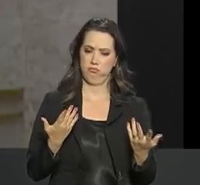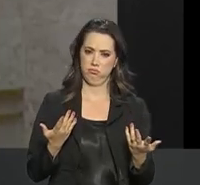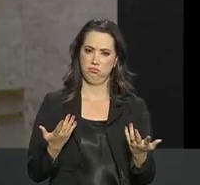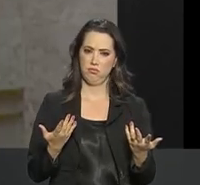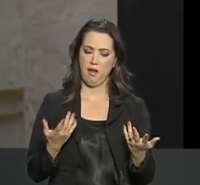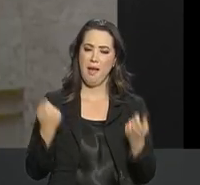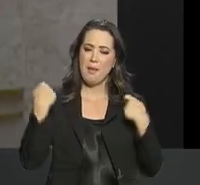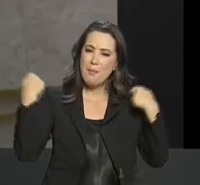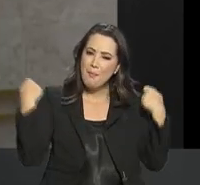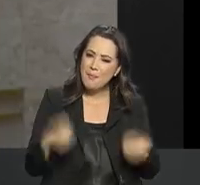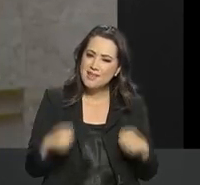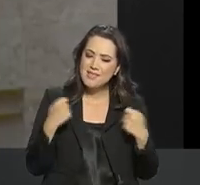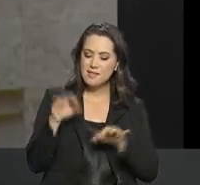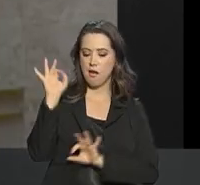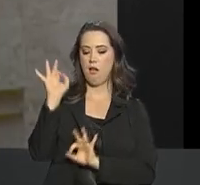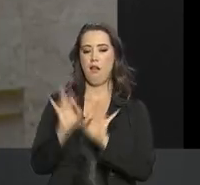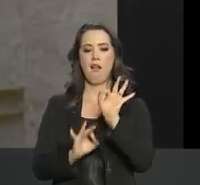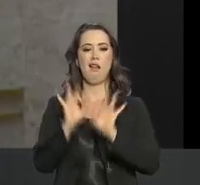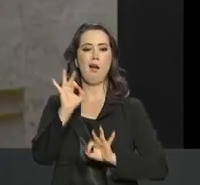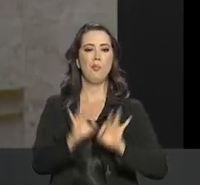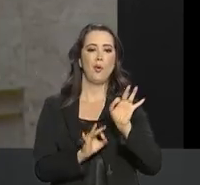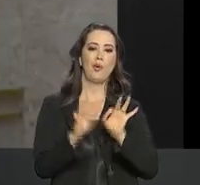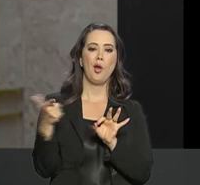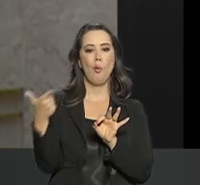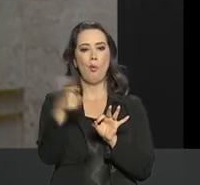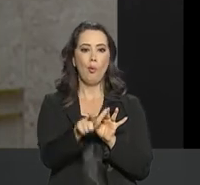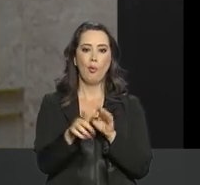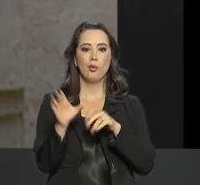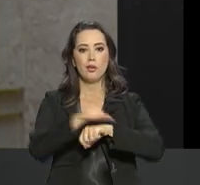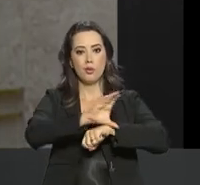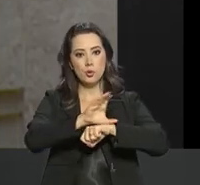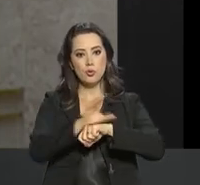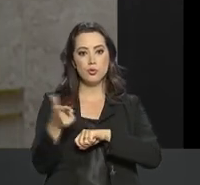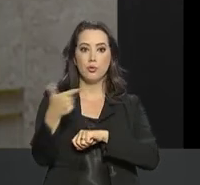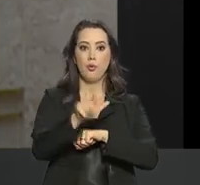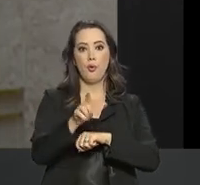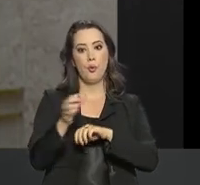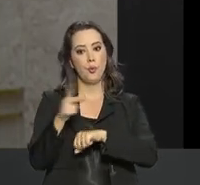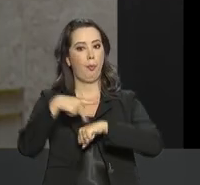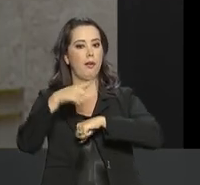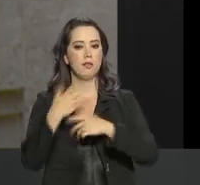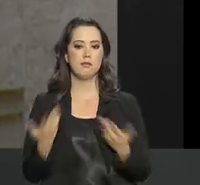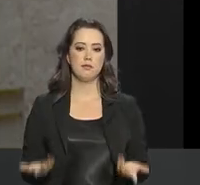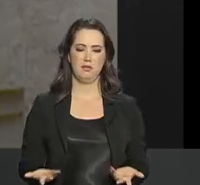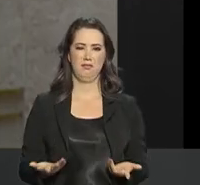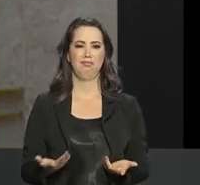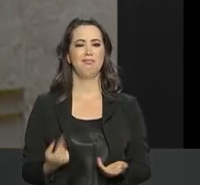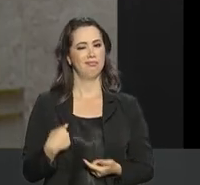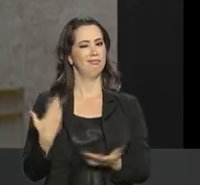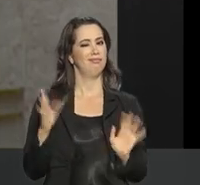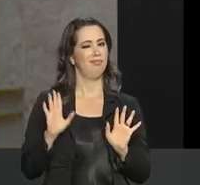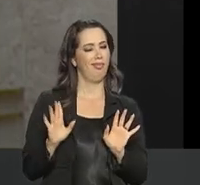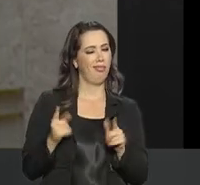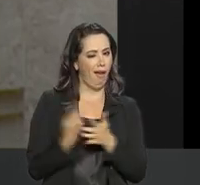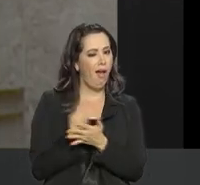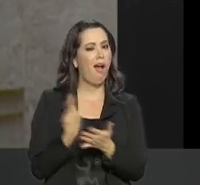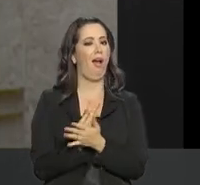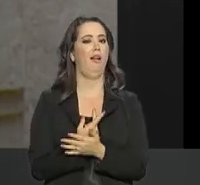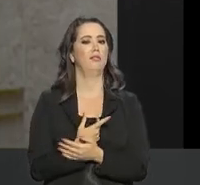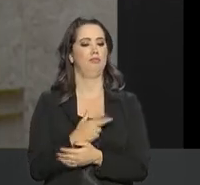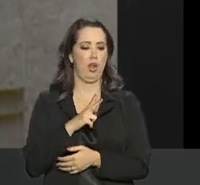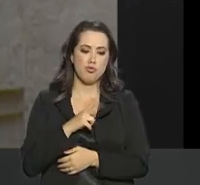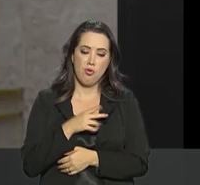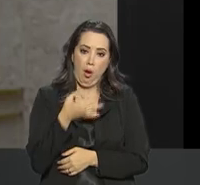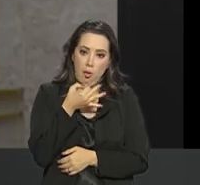a elaboração de uma nova Constituição, de um novo Estado, ao fundamento, a meu ver, equivocado, de que